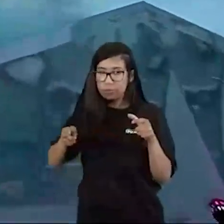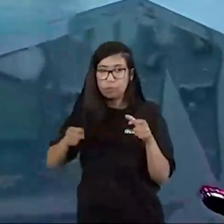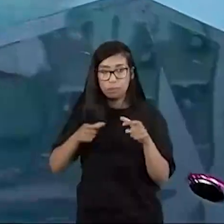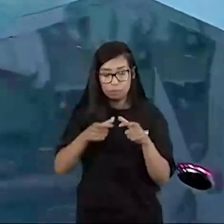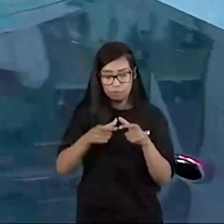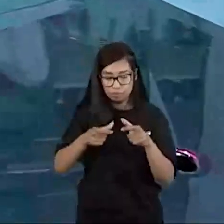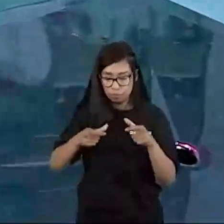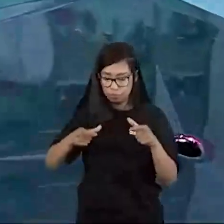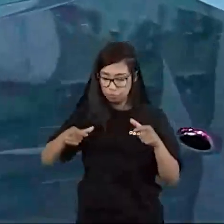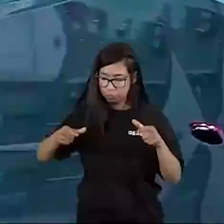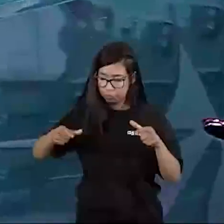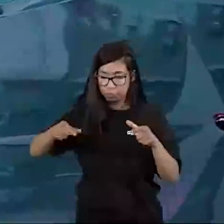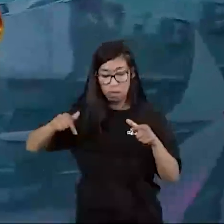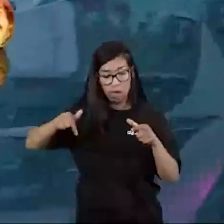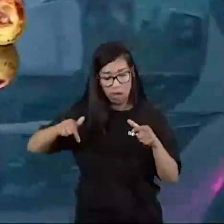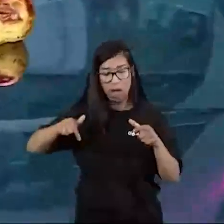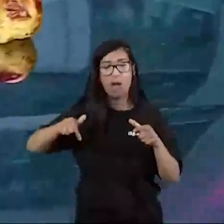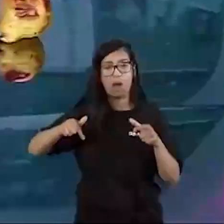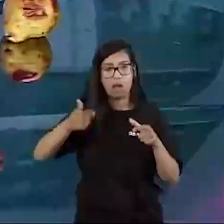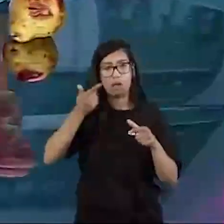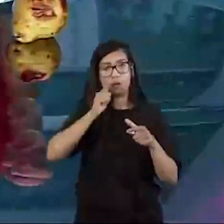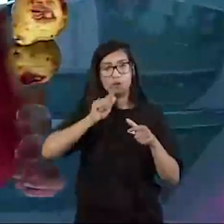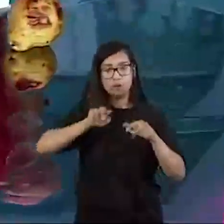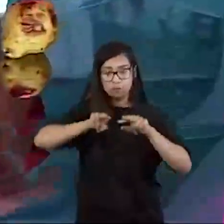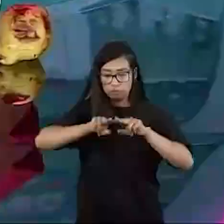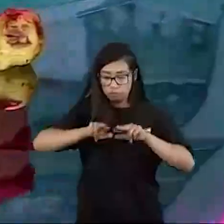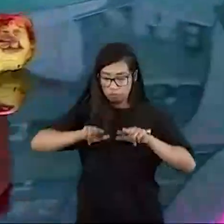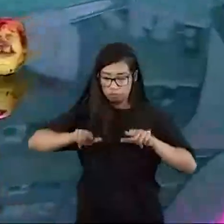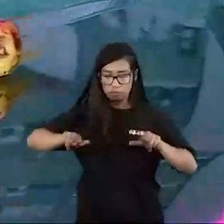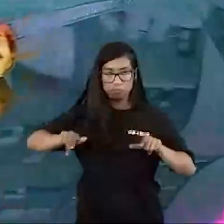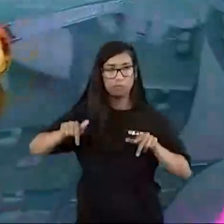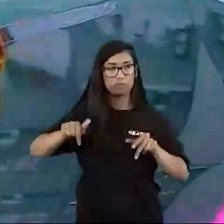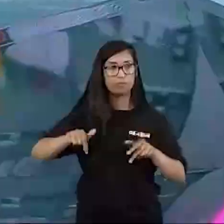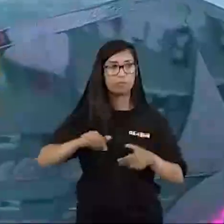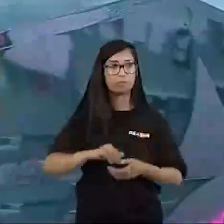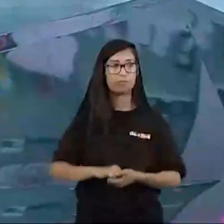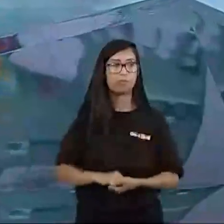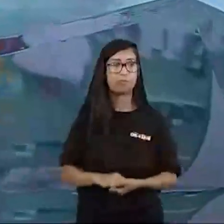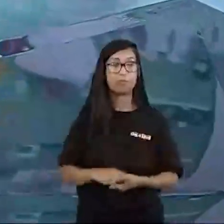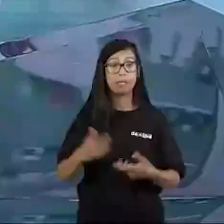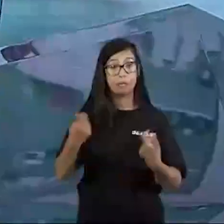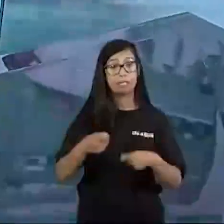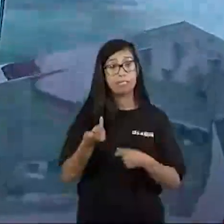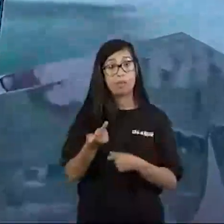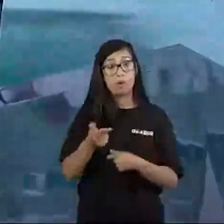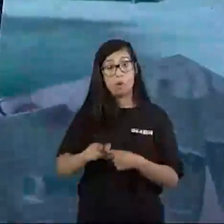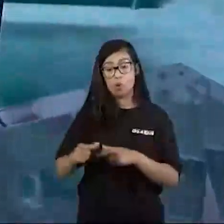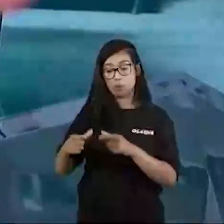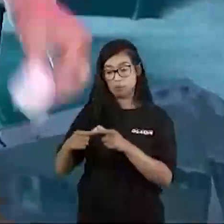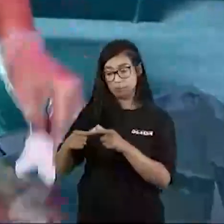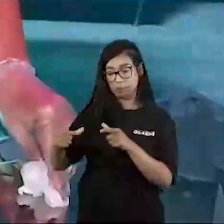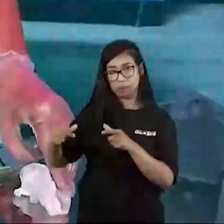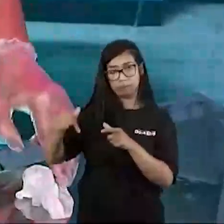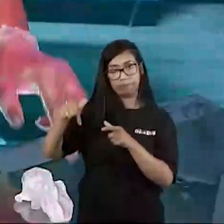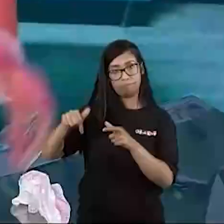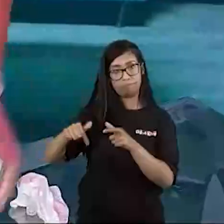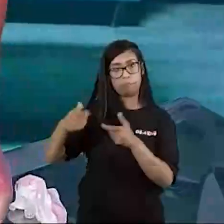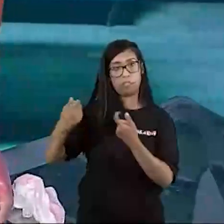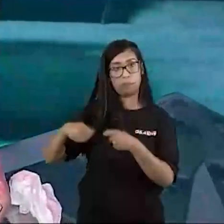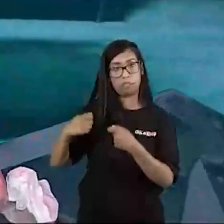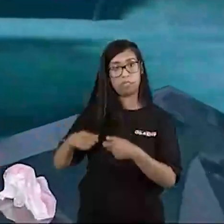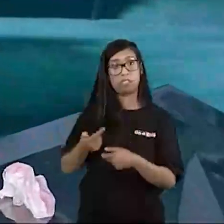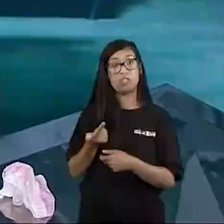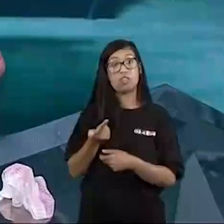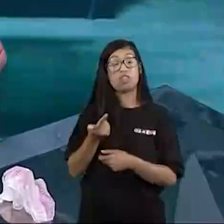bem repleta de material, eu venho com outra, né? E aí eu efetuo a coleta